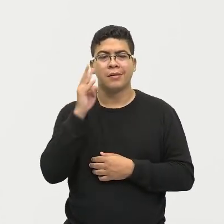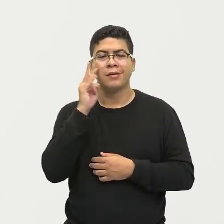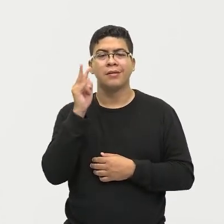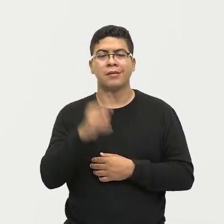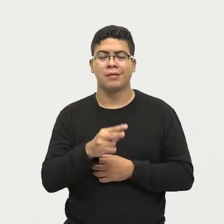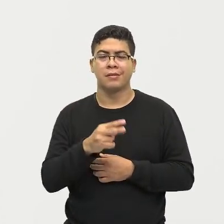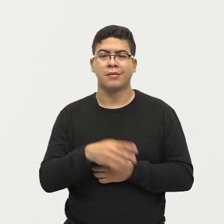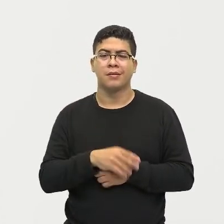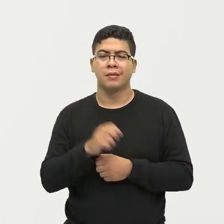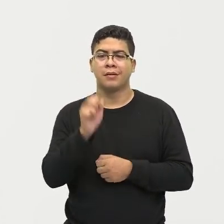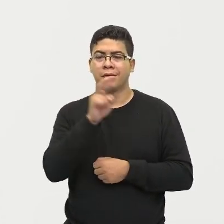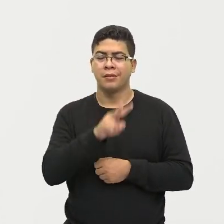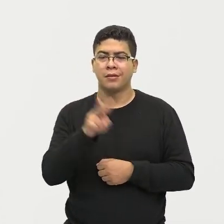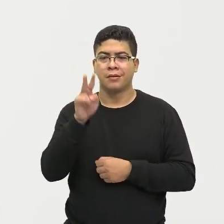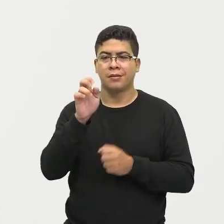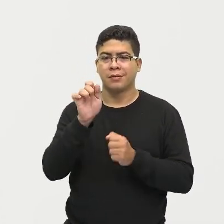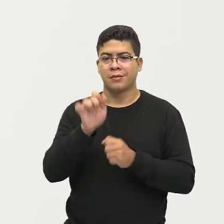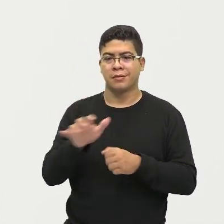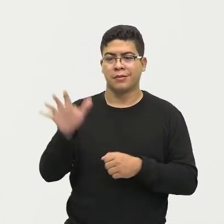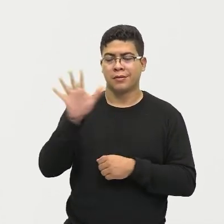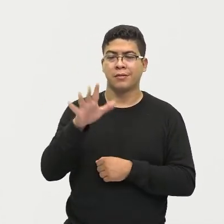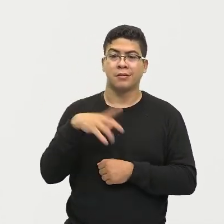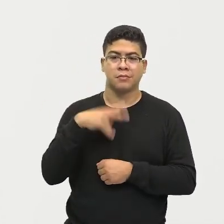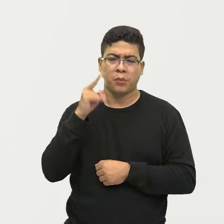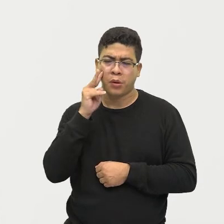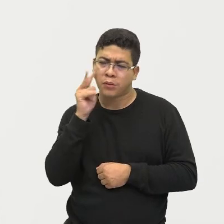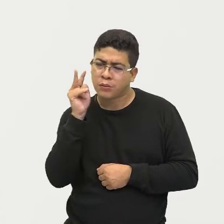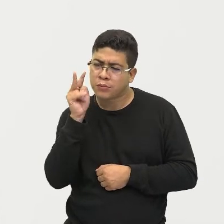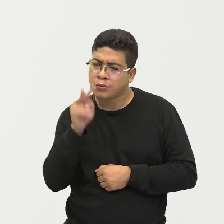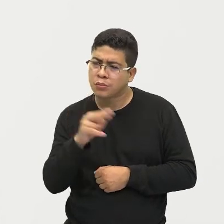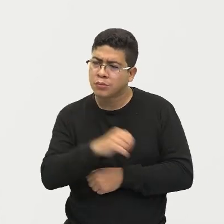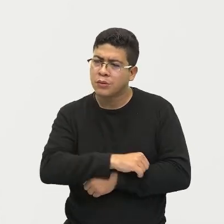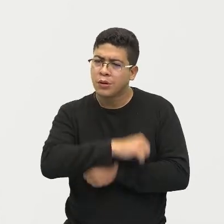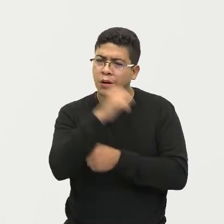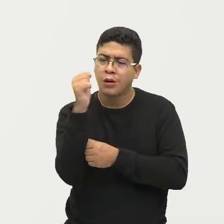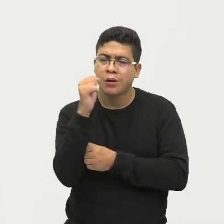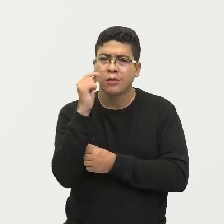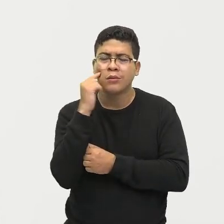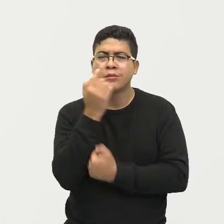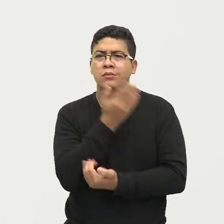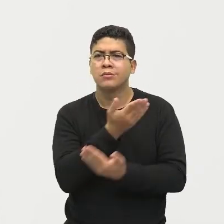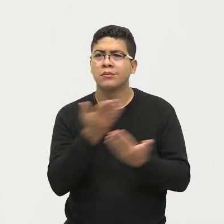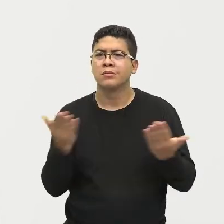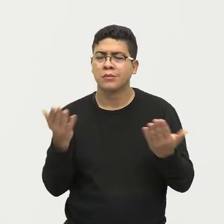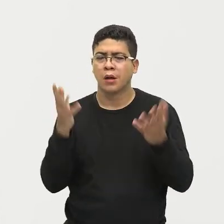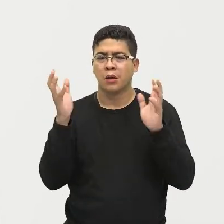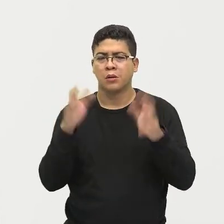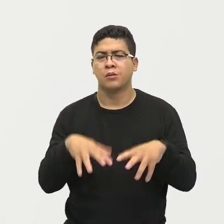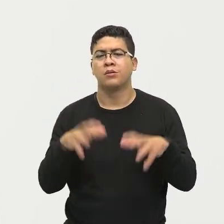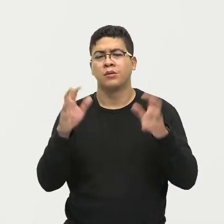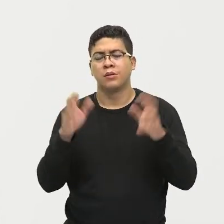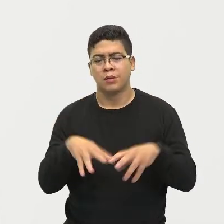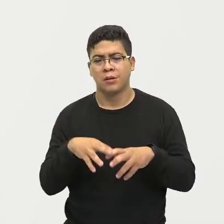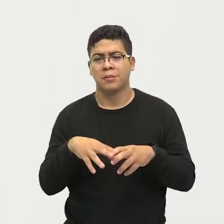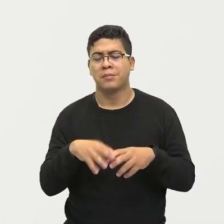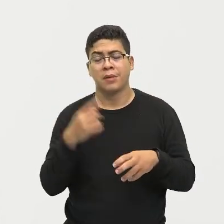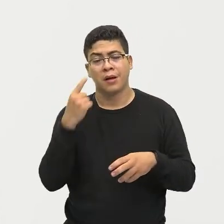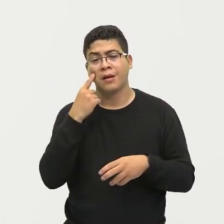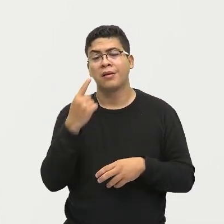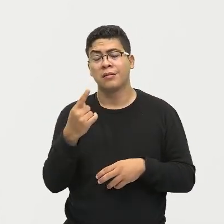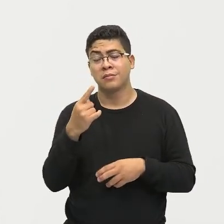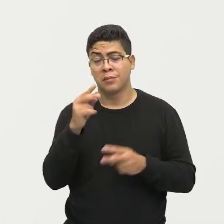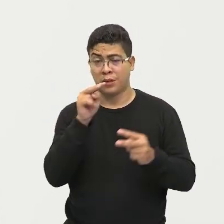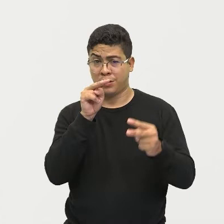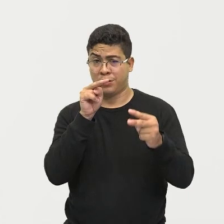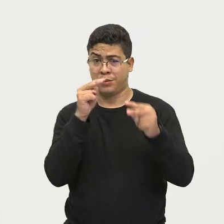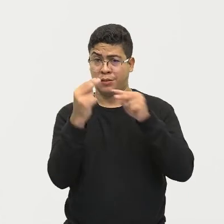na imagem, né? É como se ele olhasse a janela e estivesse assim. Porque muita gente, isso é o ponto de vista dele,